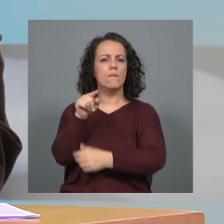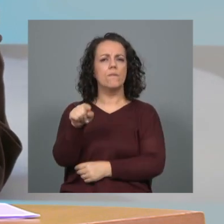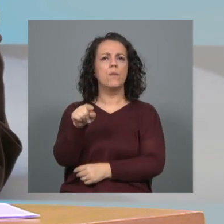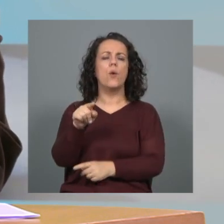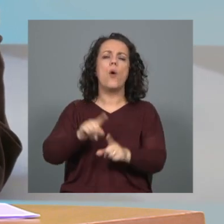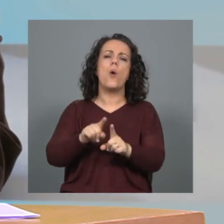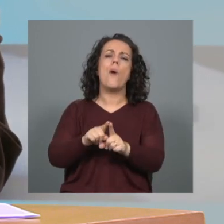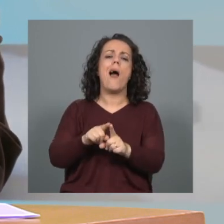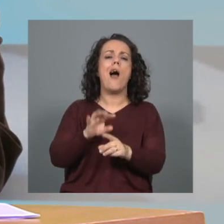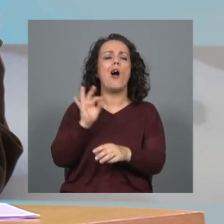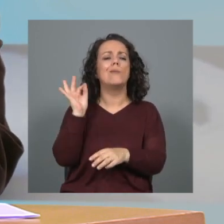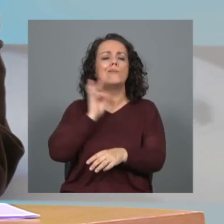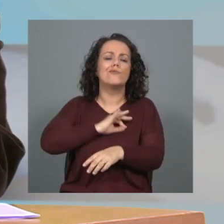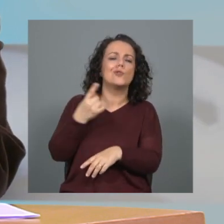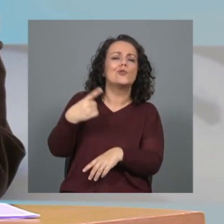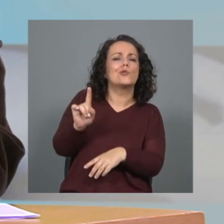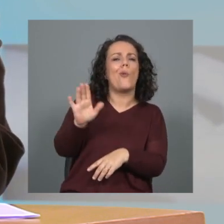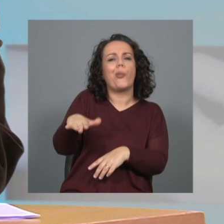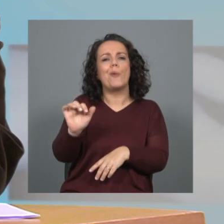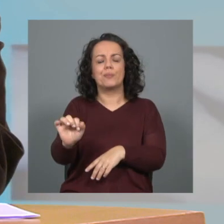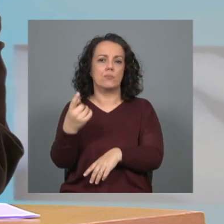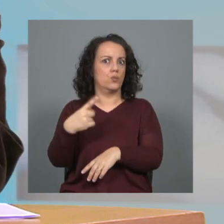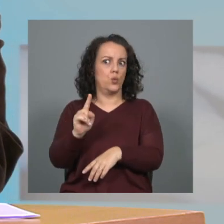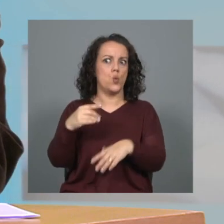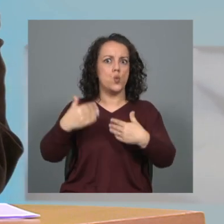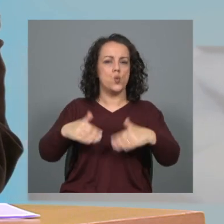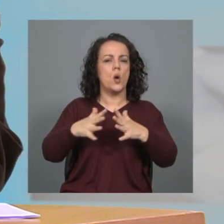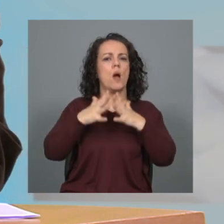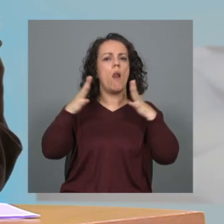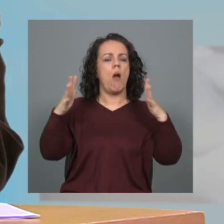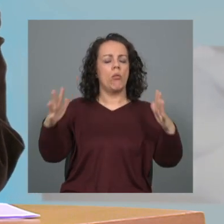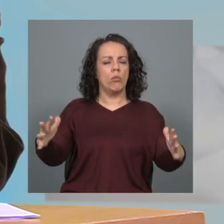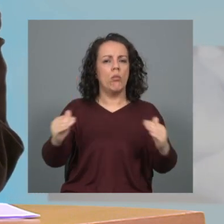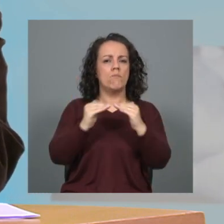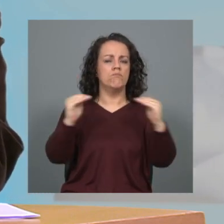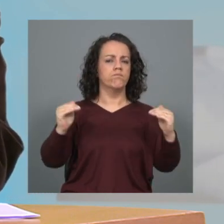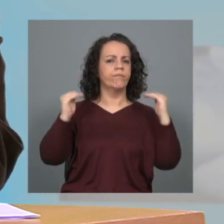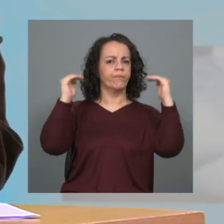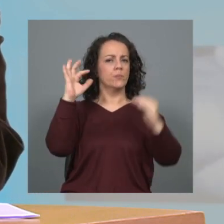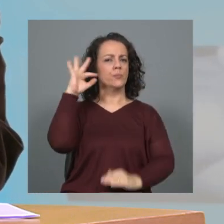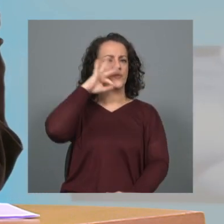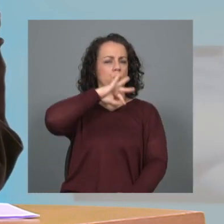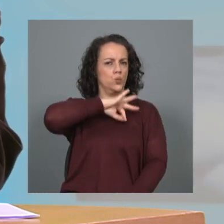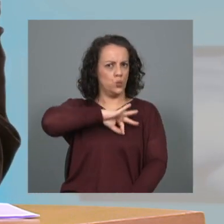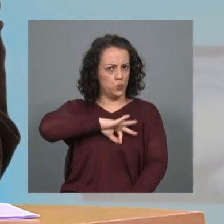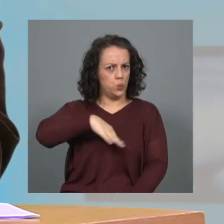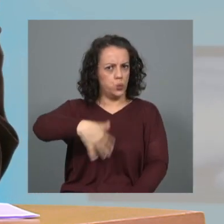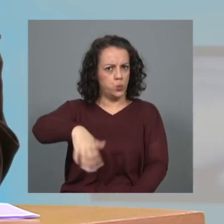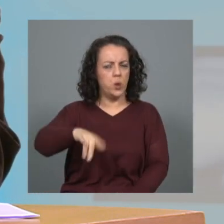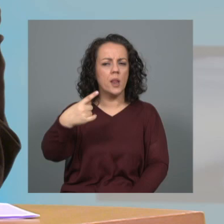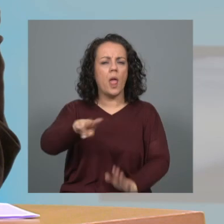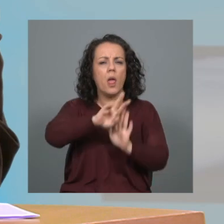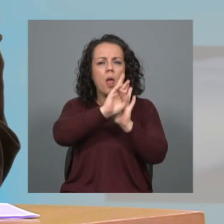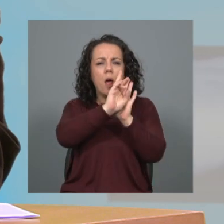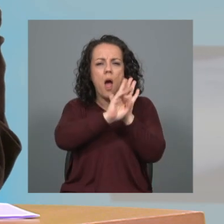amadora, digamos assim, é uma área com um grande grau de profissionalização, com regras que estão estabelecidas